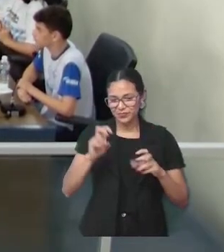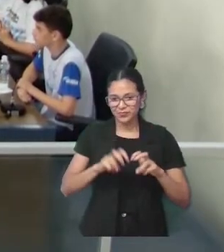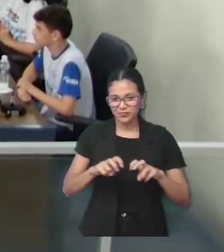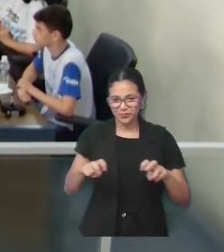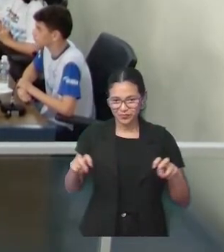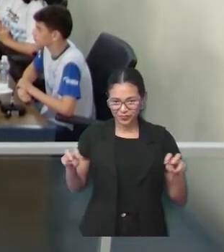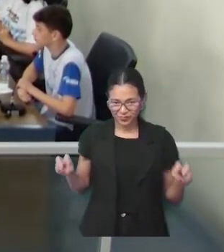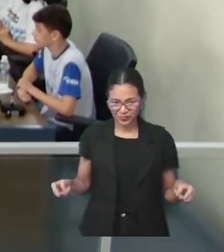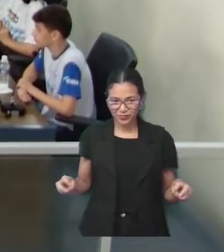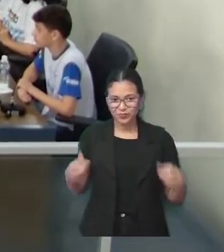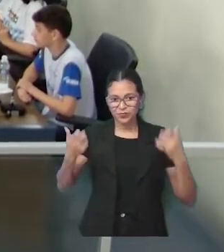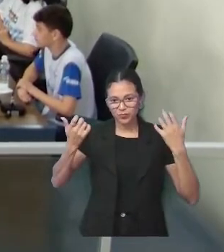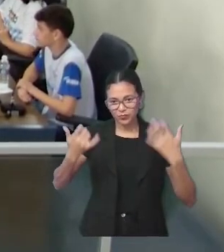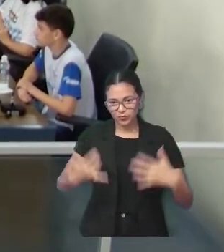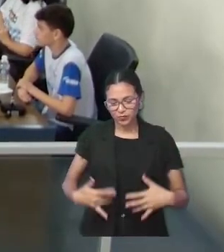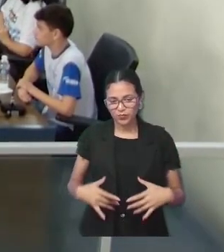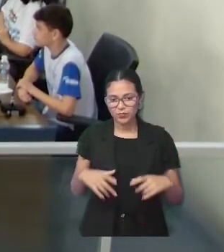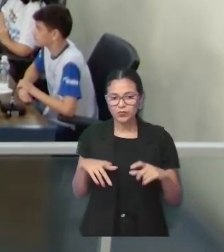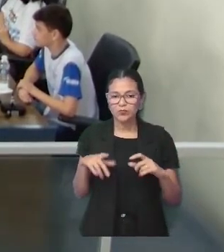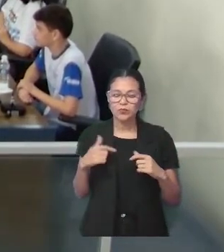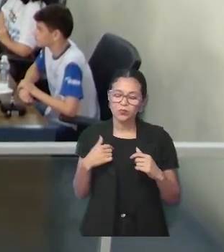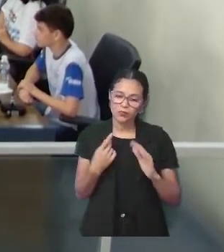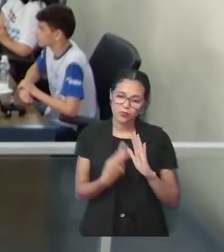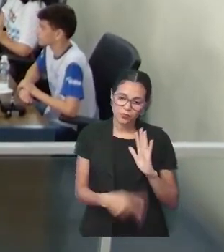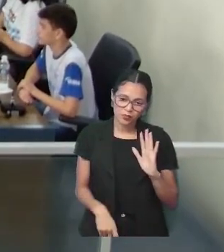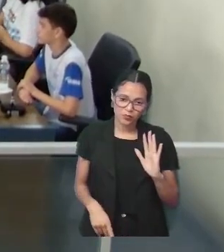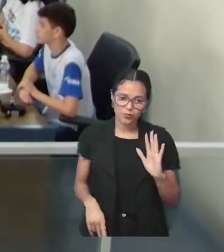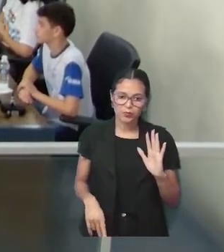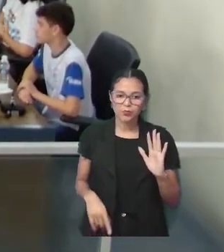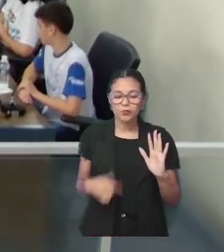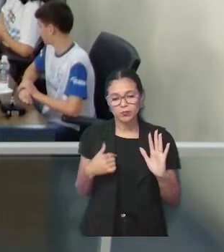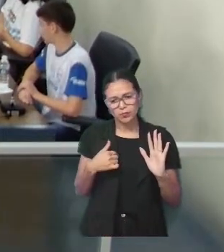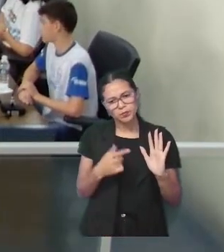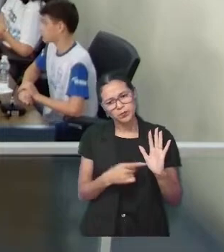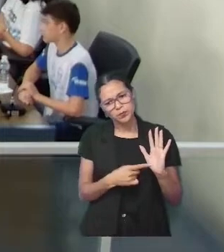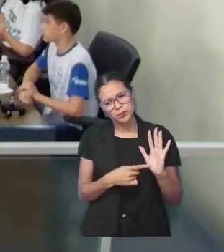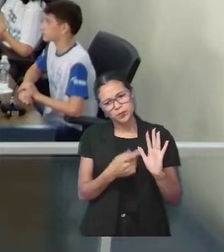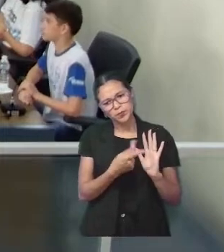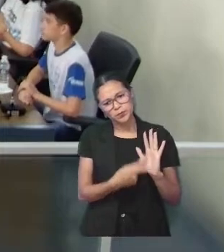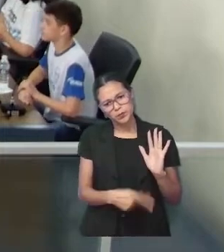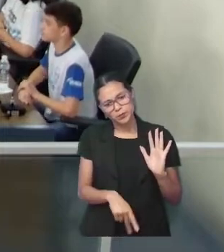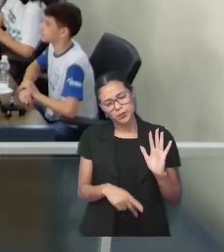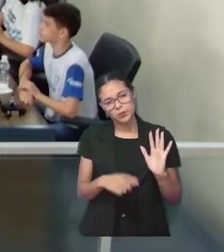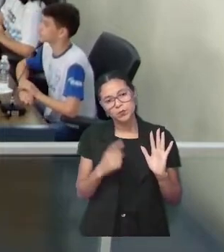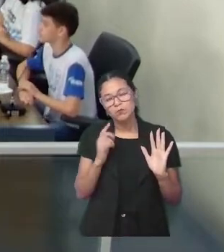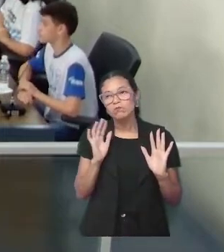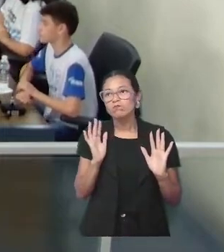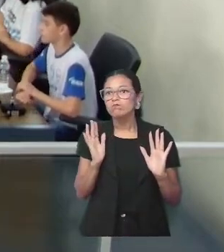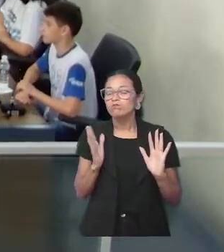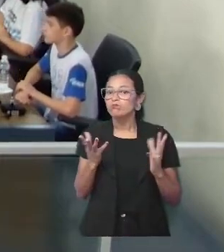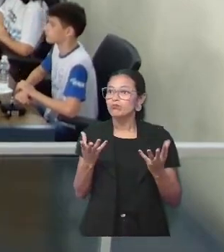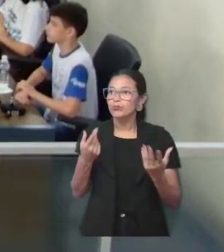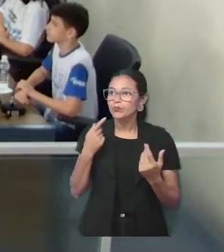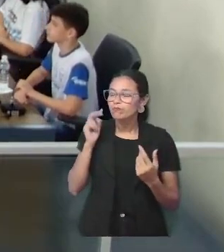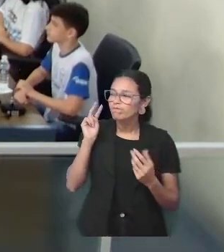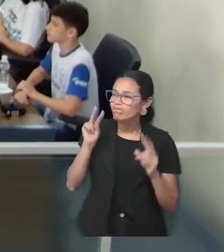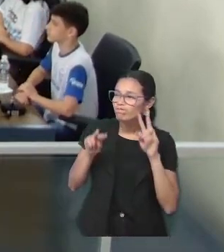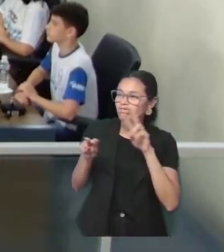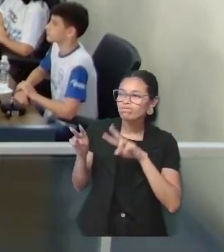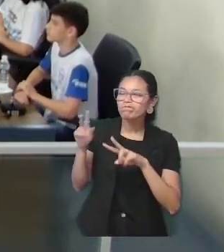diretora e eu vou explicar um pouco sobre o meu projeto. Esse projeto foi baseado em muitas reclamações